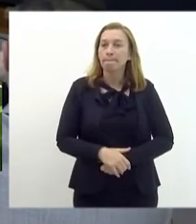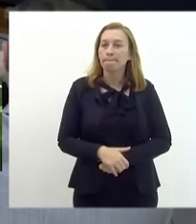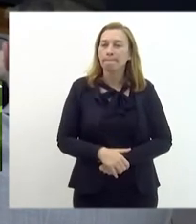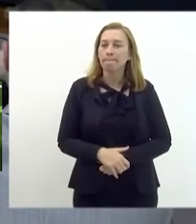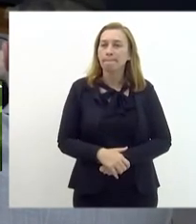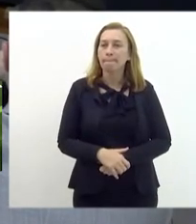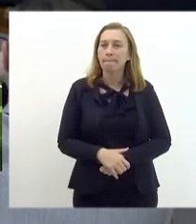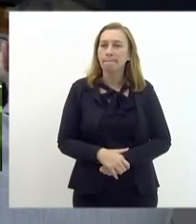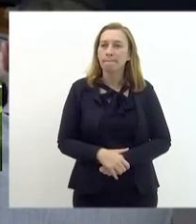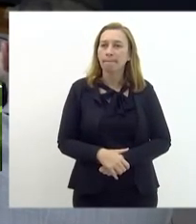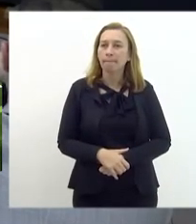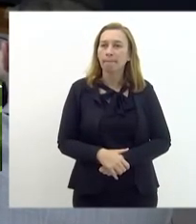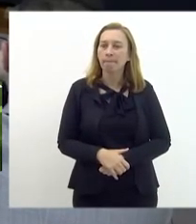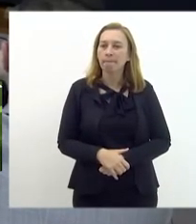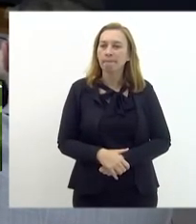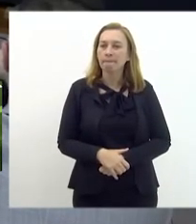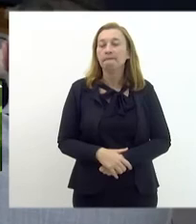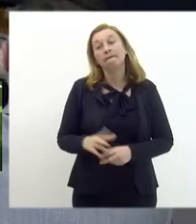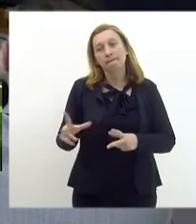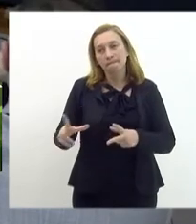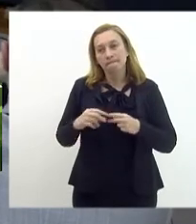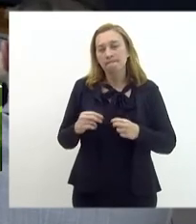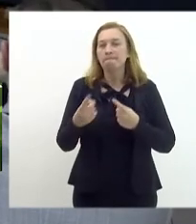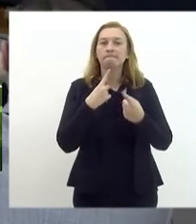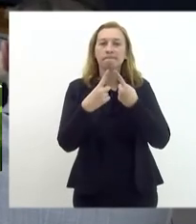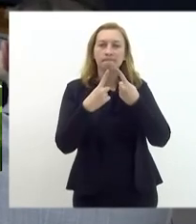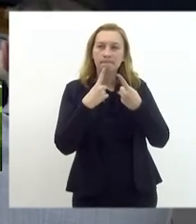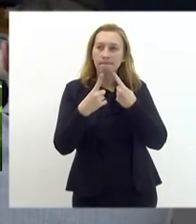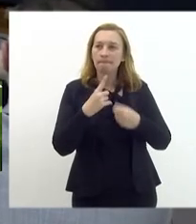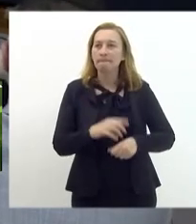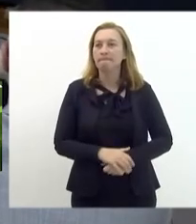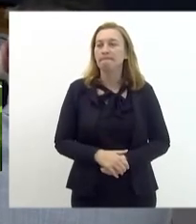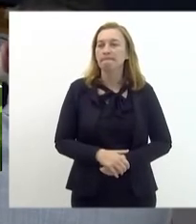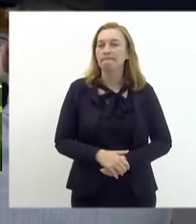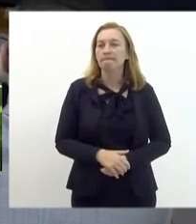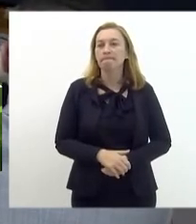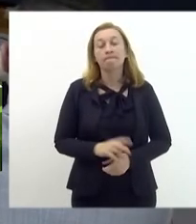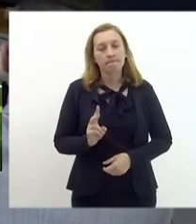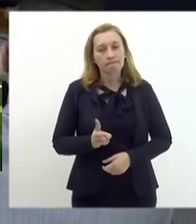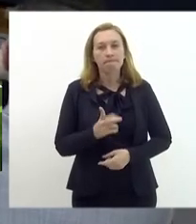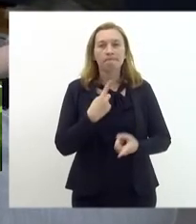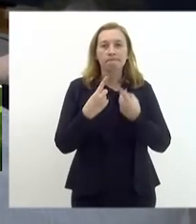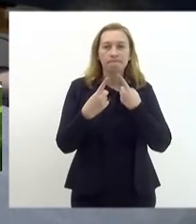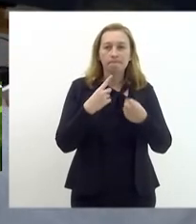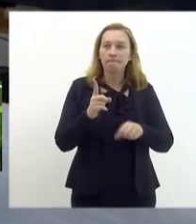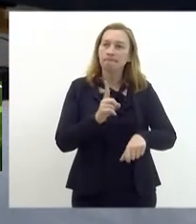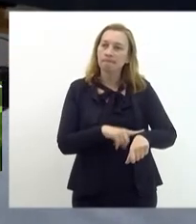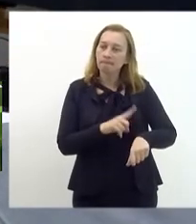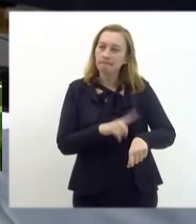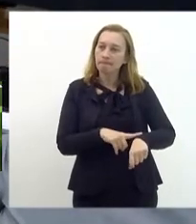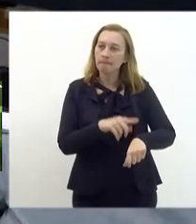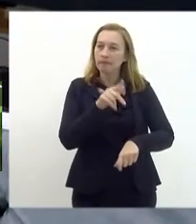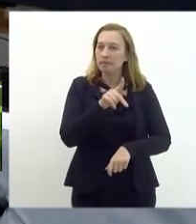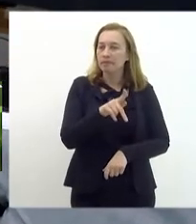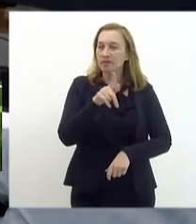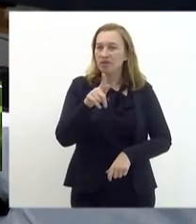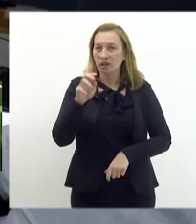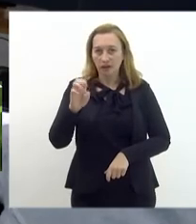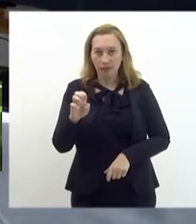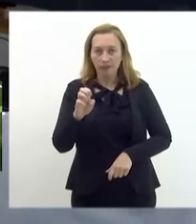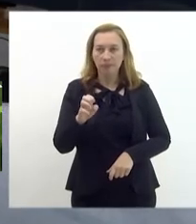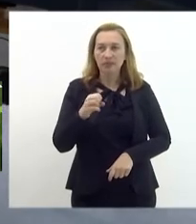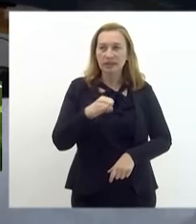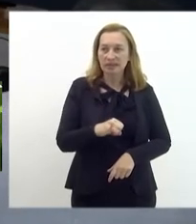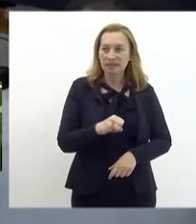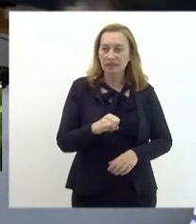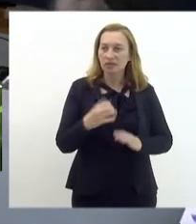que isso ainda merece uma discussão, mas isso está sendo discutido nesse momento, inclusive na PGE, se com